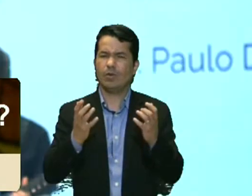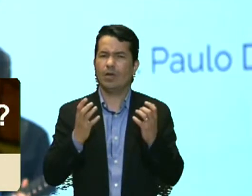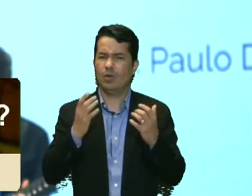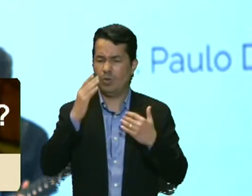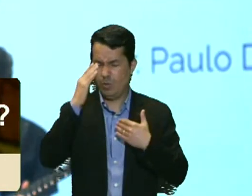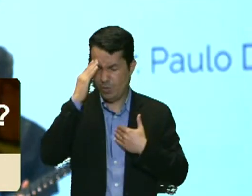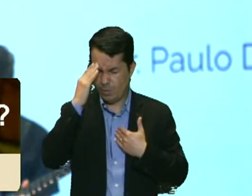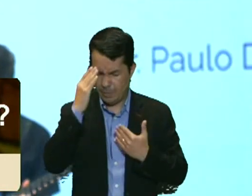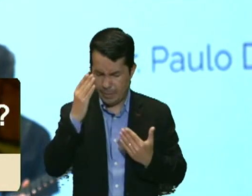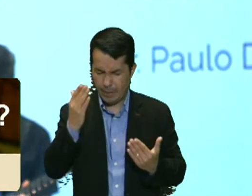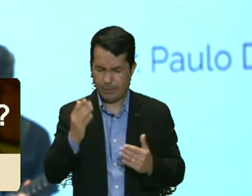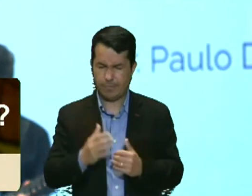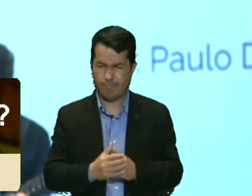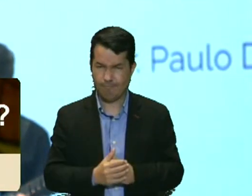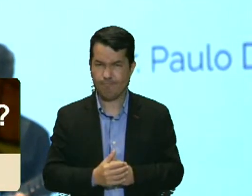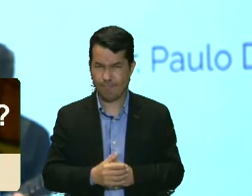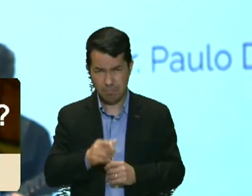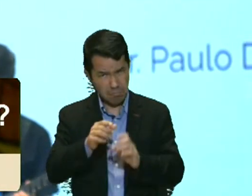Ele agora.